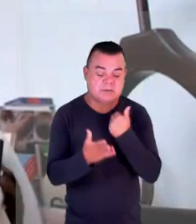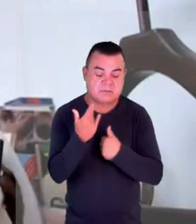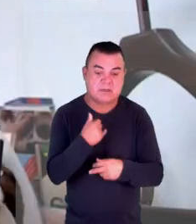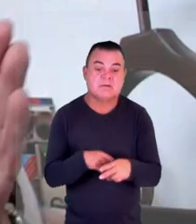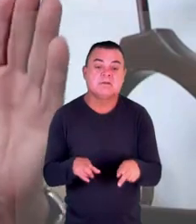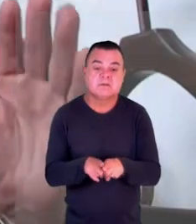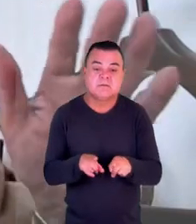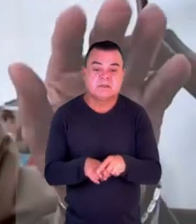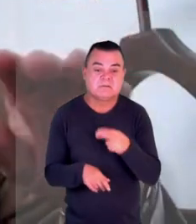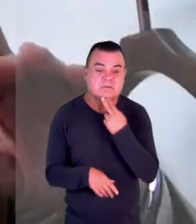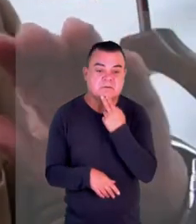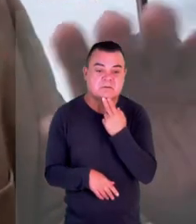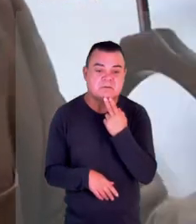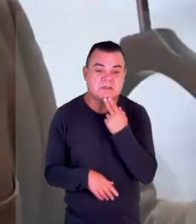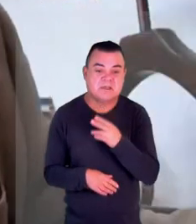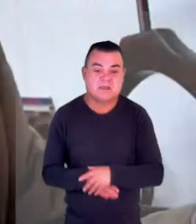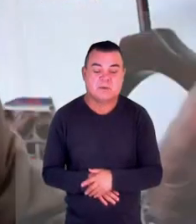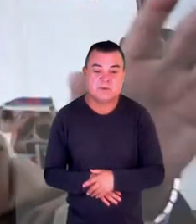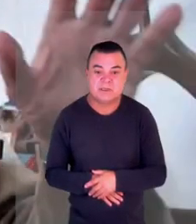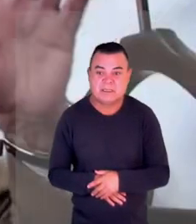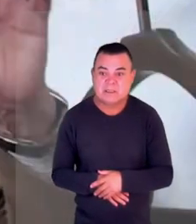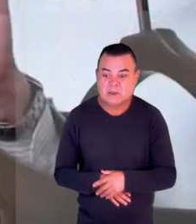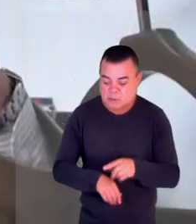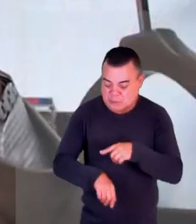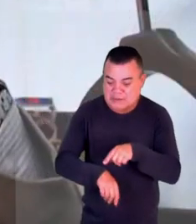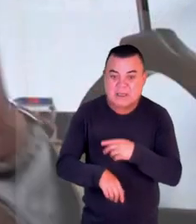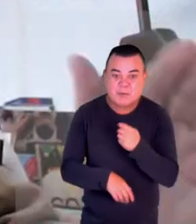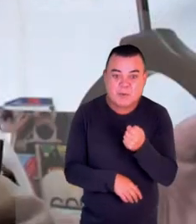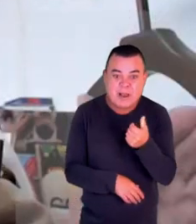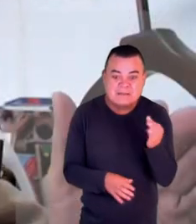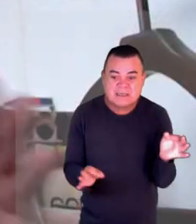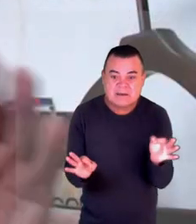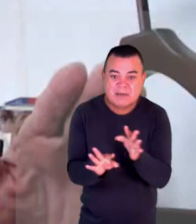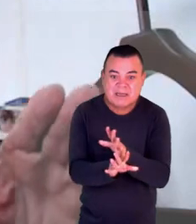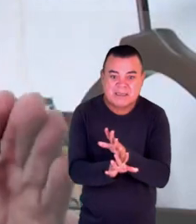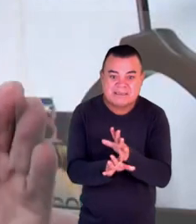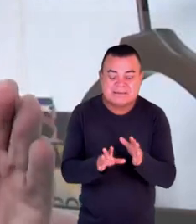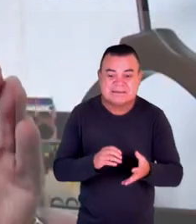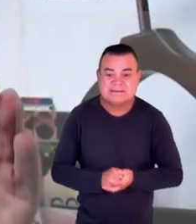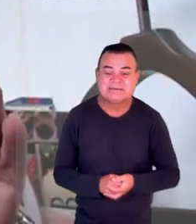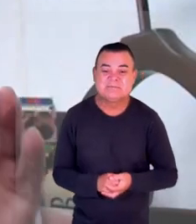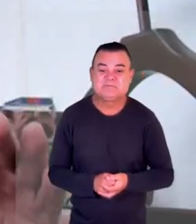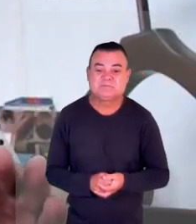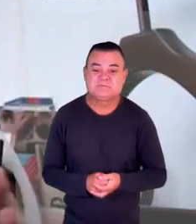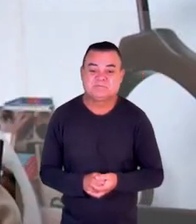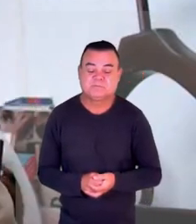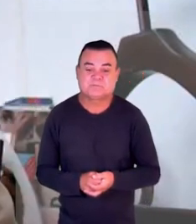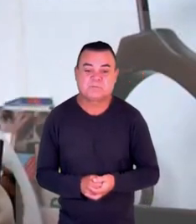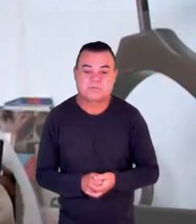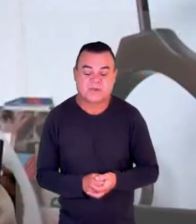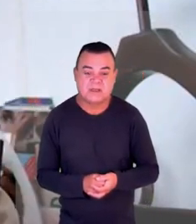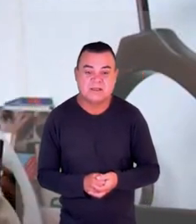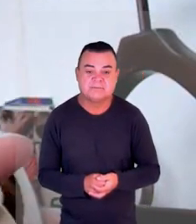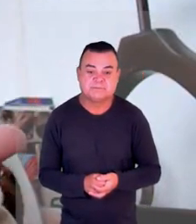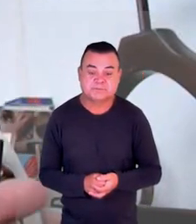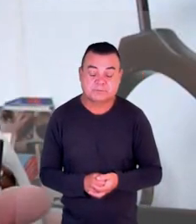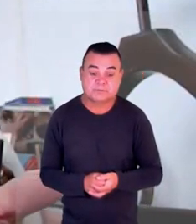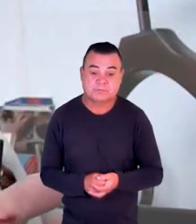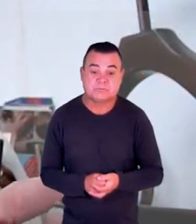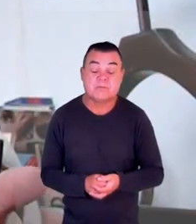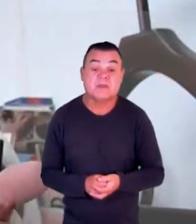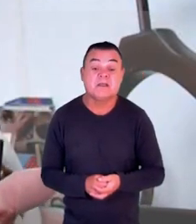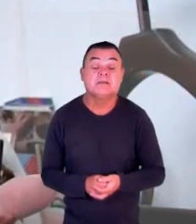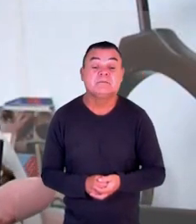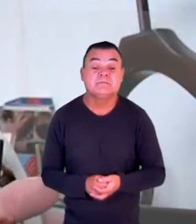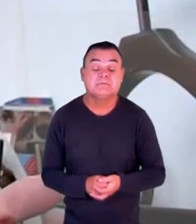minha esperança Tô vendo que o tempo tá voando eu vou vou tentar ser bem rápido que tem outras coisas que eu gostaria de pontuar Mas além